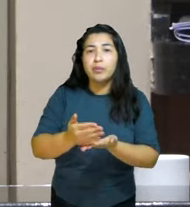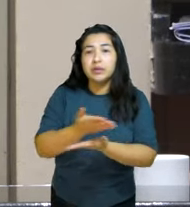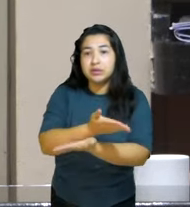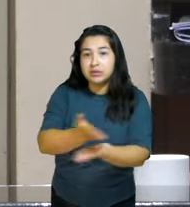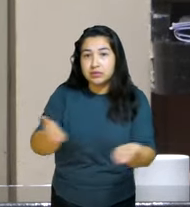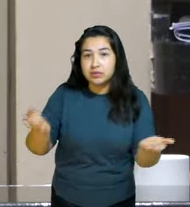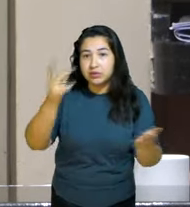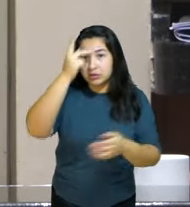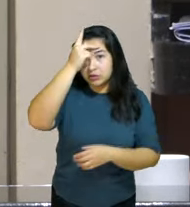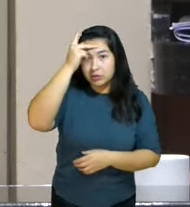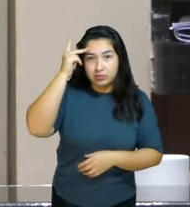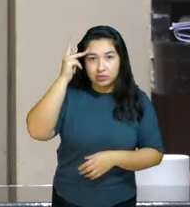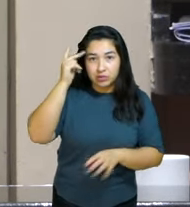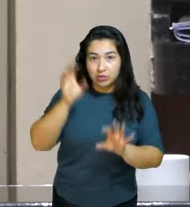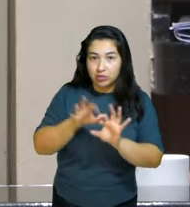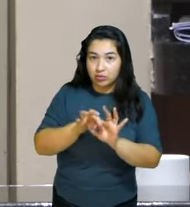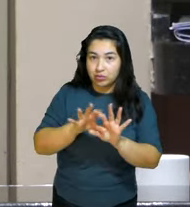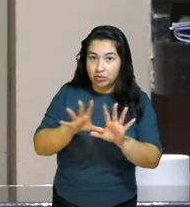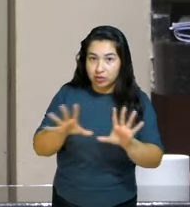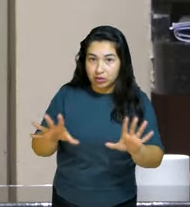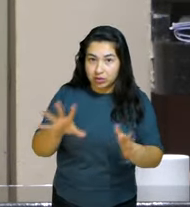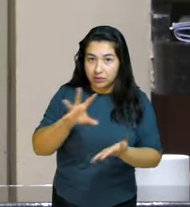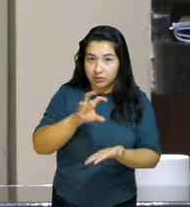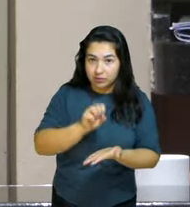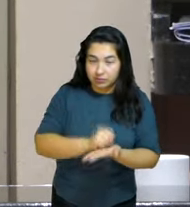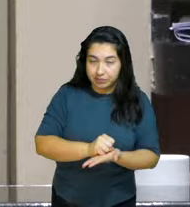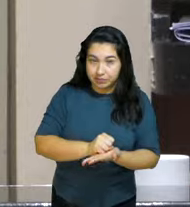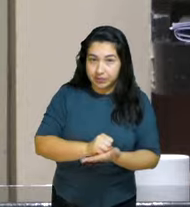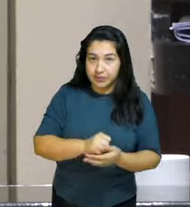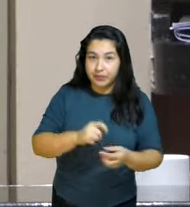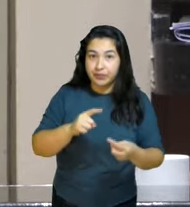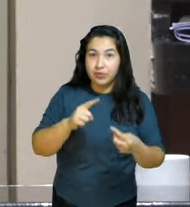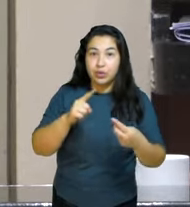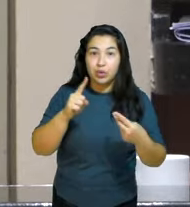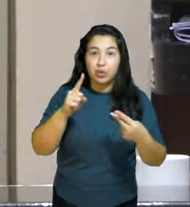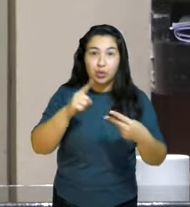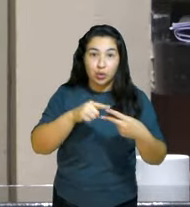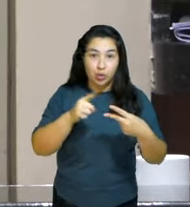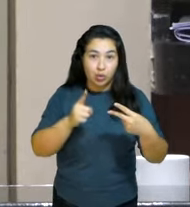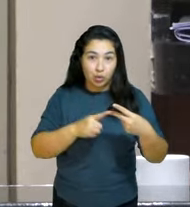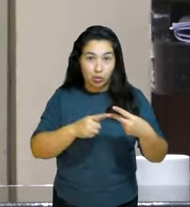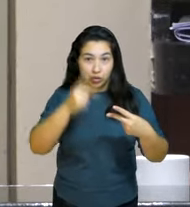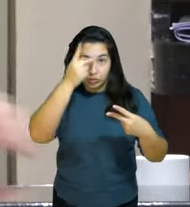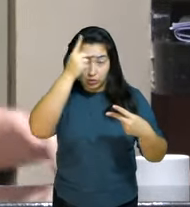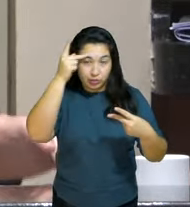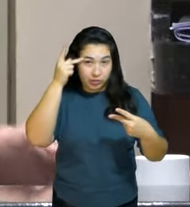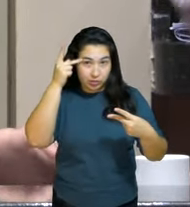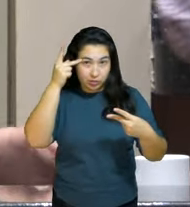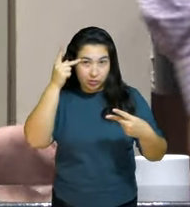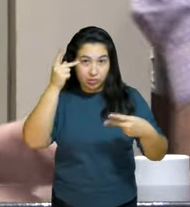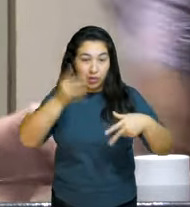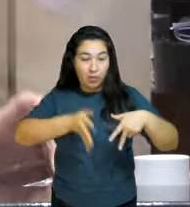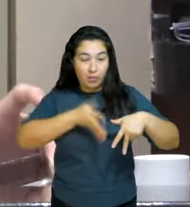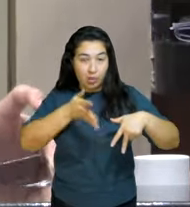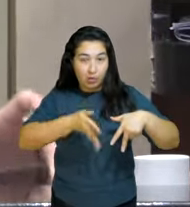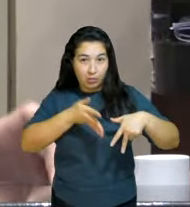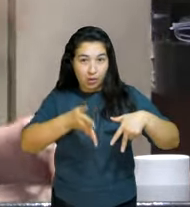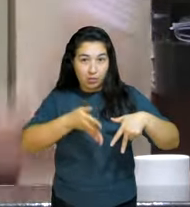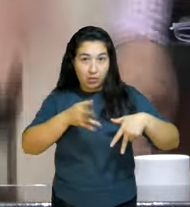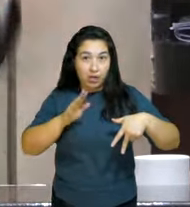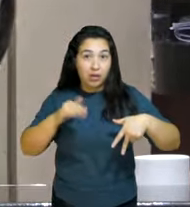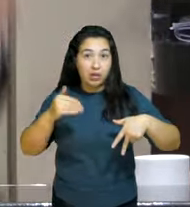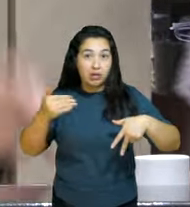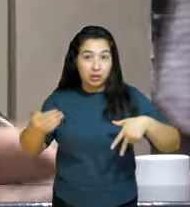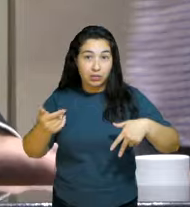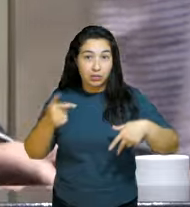principalmente aqui, para algumas pessoas que já se inscreveram. Então, vamos fazer duas falas, depois elas voltam para a mesa, até para a gente ter uma interação melhor, e também respeito a todos vocês, e